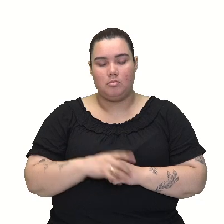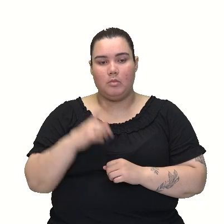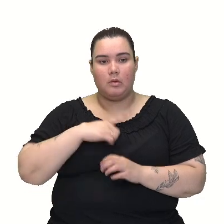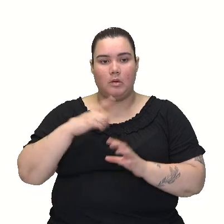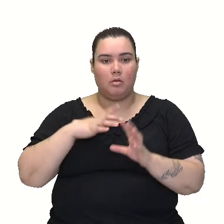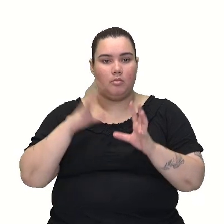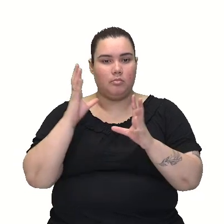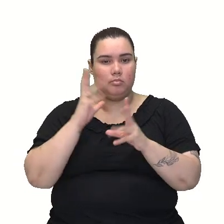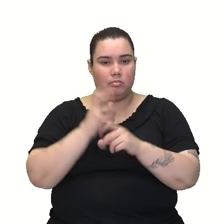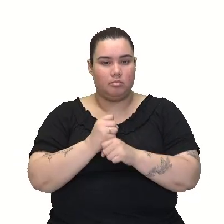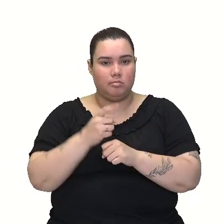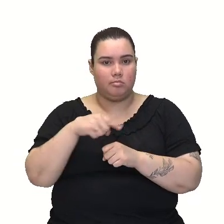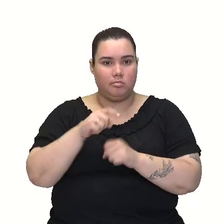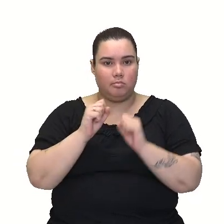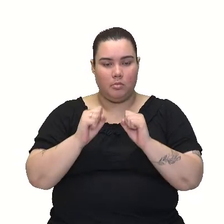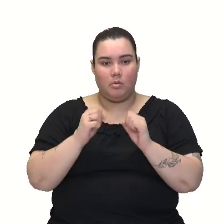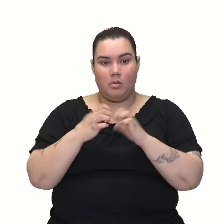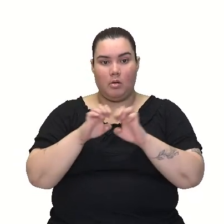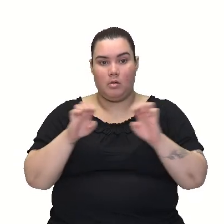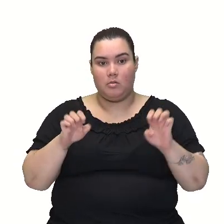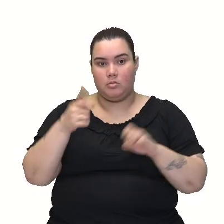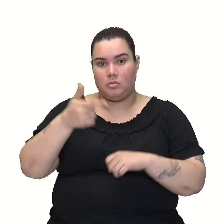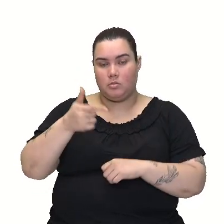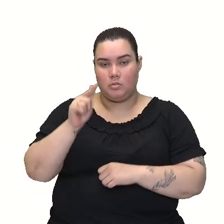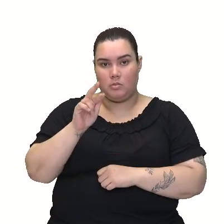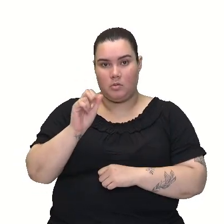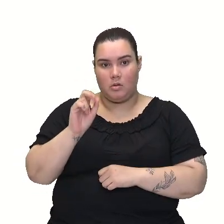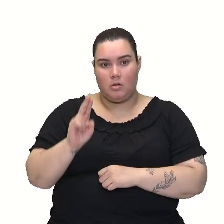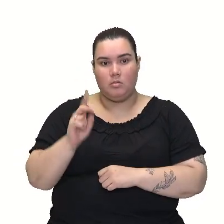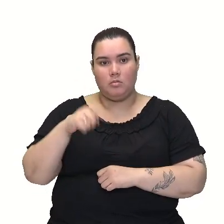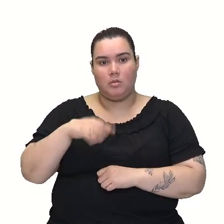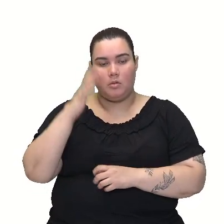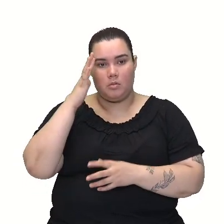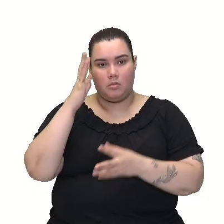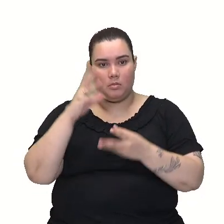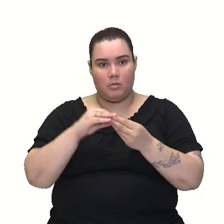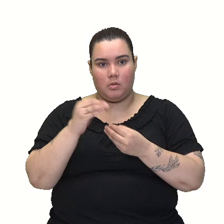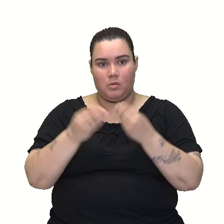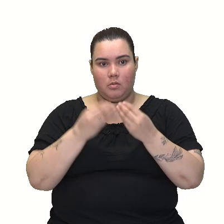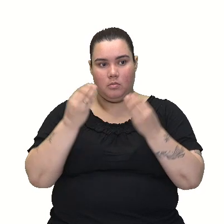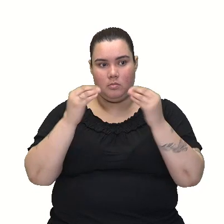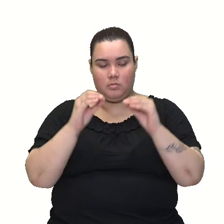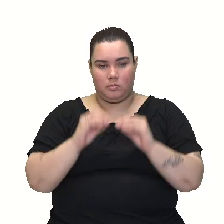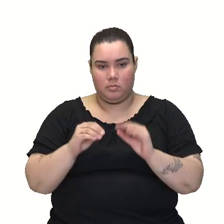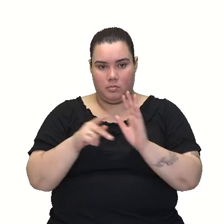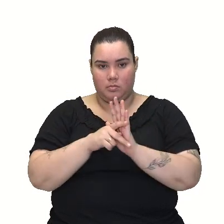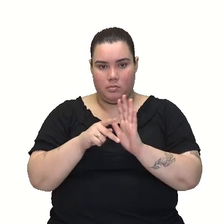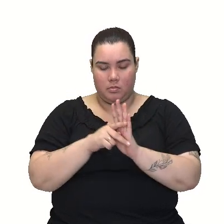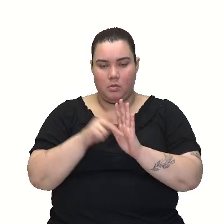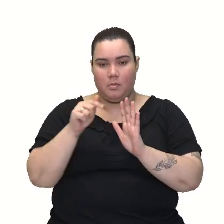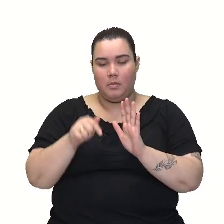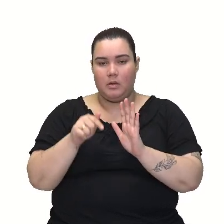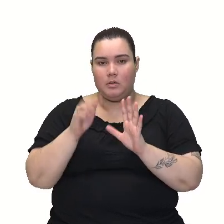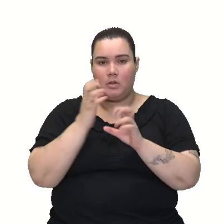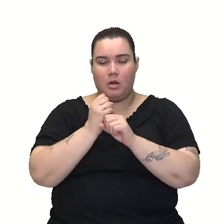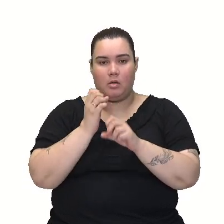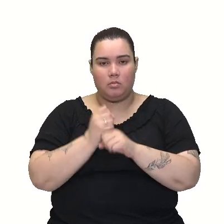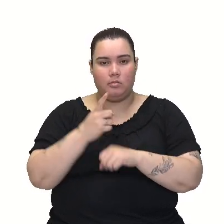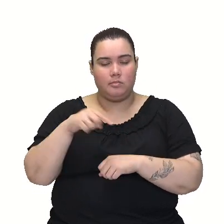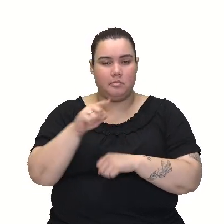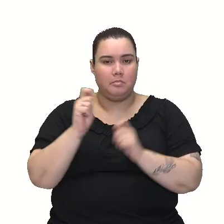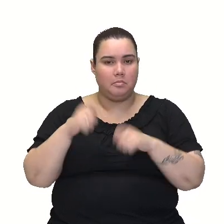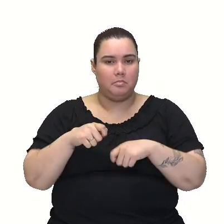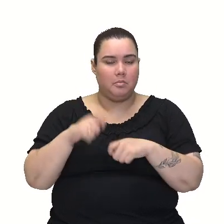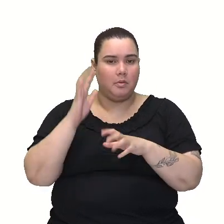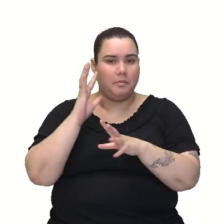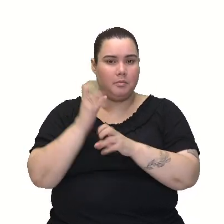revisão de equação do segundo grau para você entender como que funciona essa fórmula de Bhaskara, tá? Dá uma revisadinha